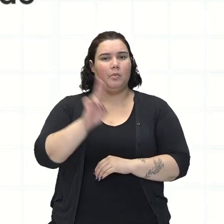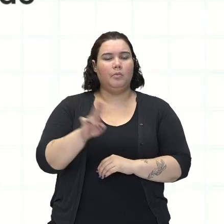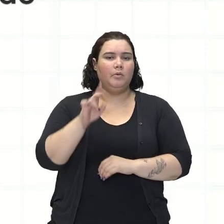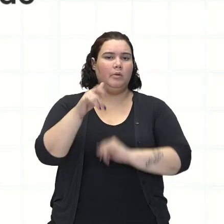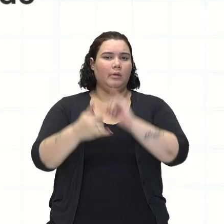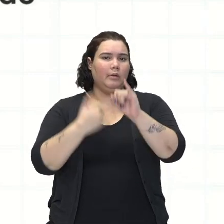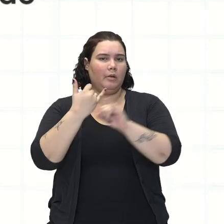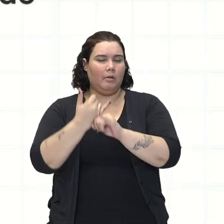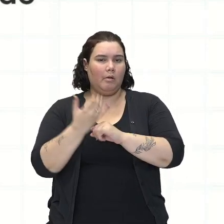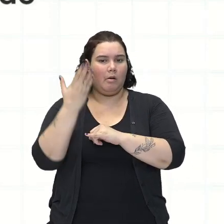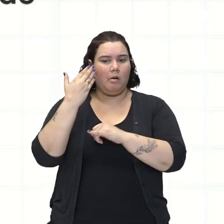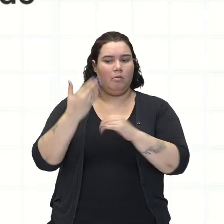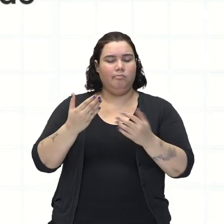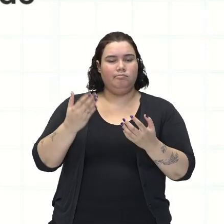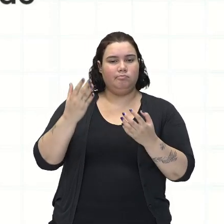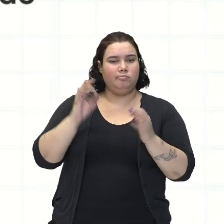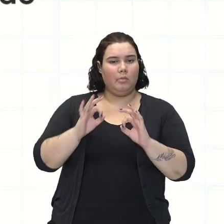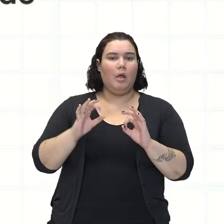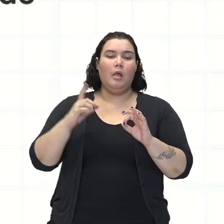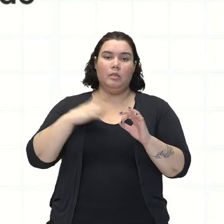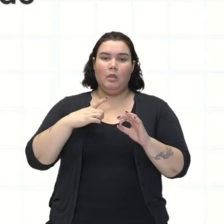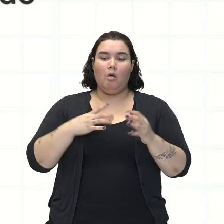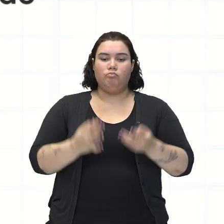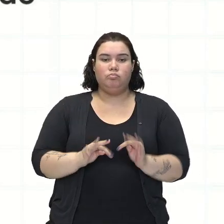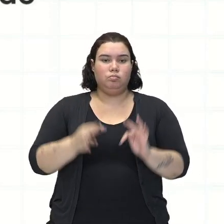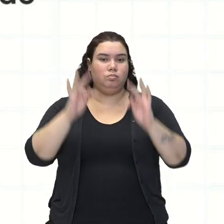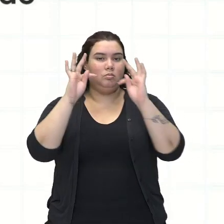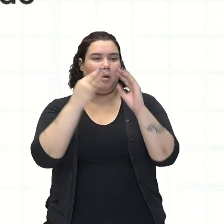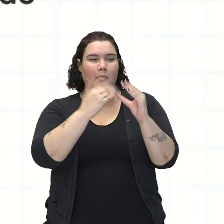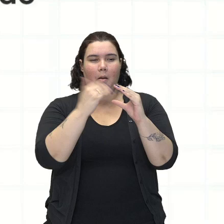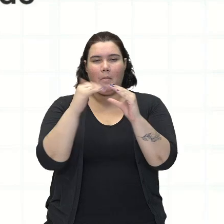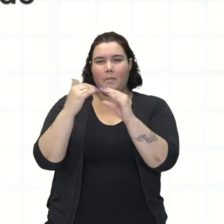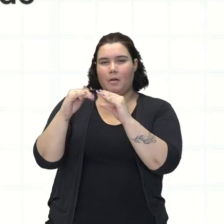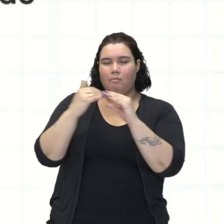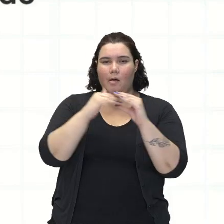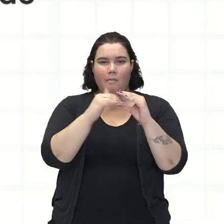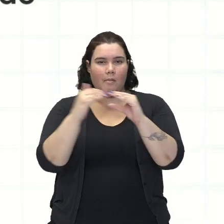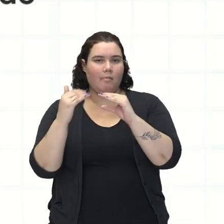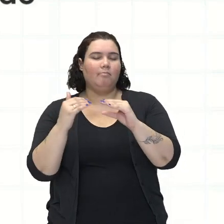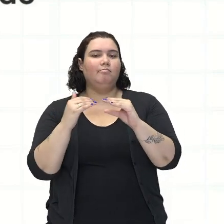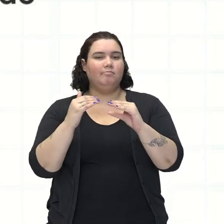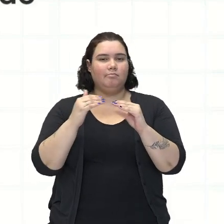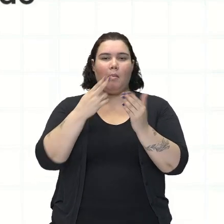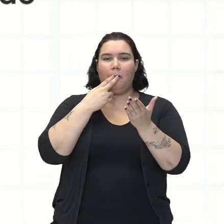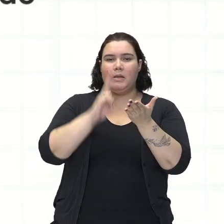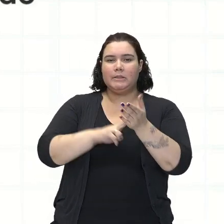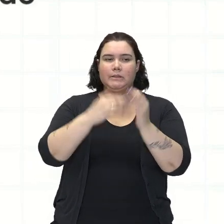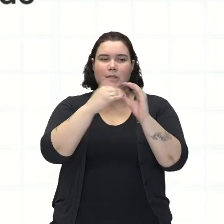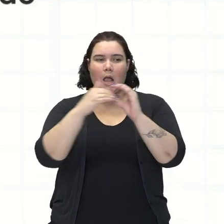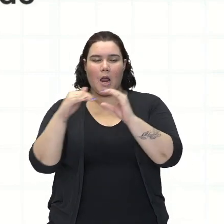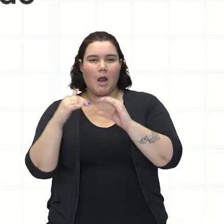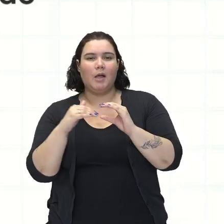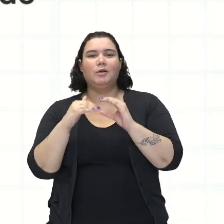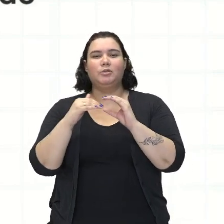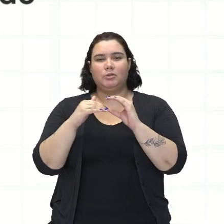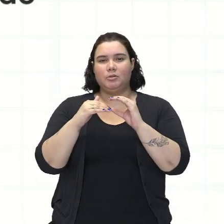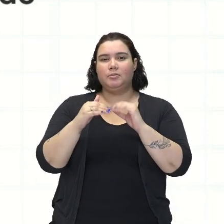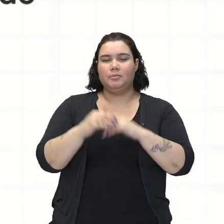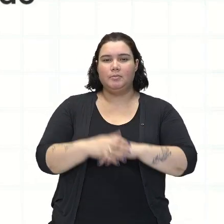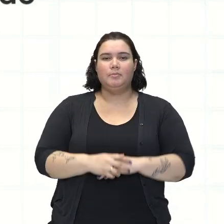popularizou bastante por conta da troca de SMS, troca de torpedos. Vocês são da época do torpedo? Não são da época do torpedo,